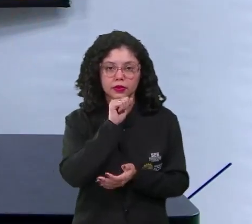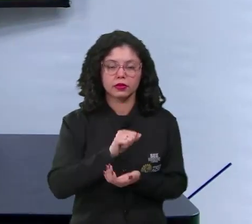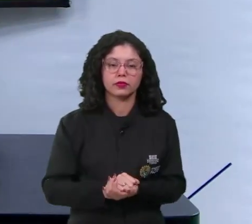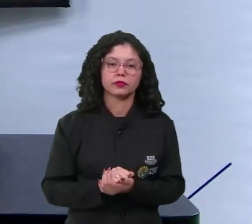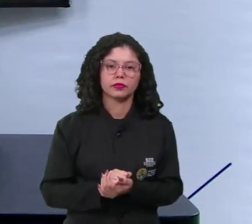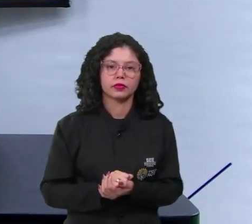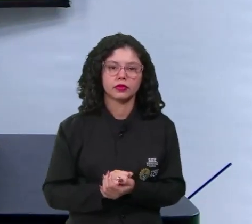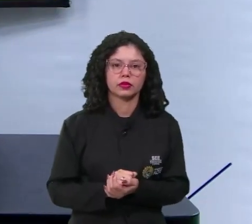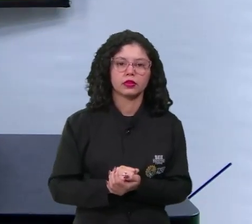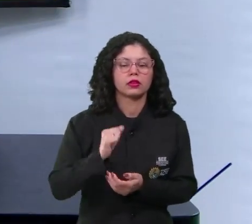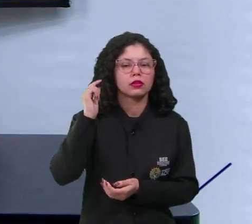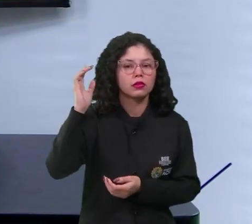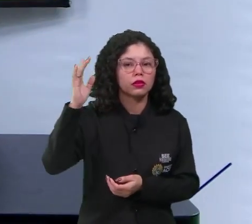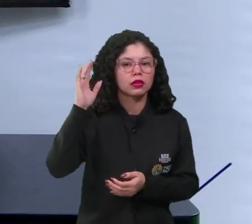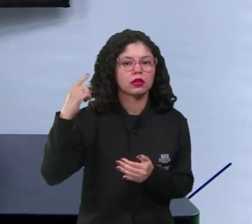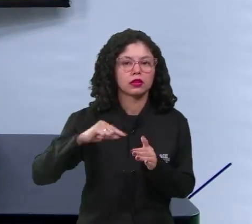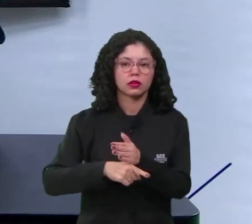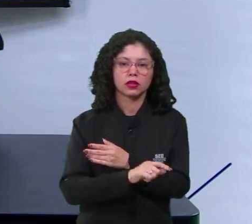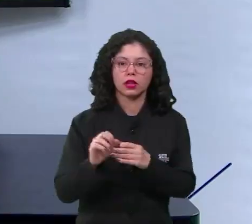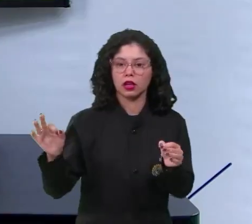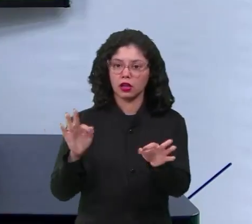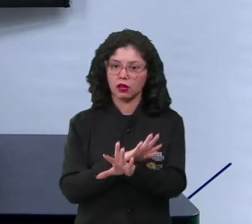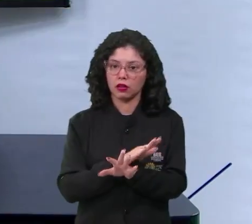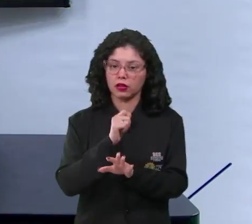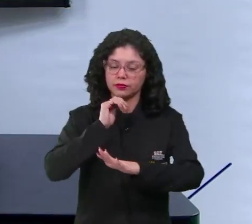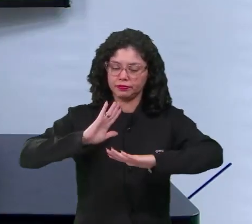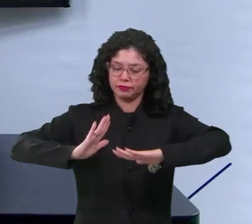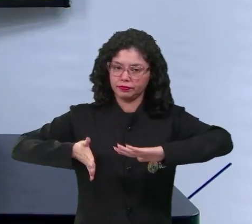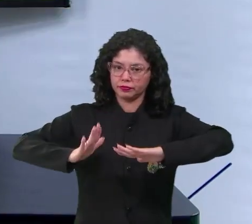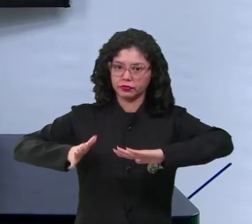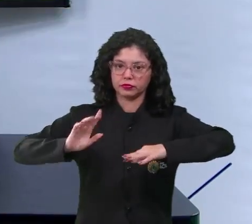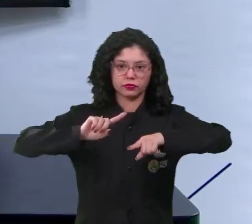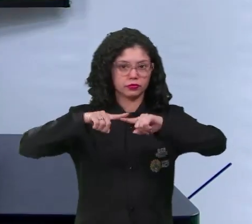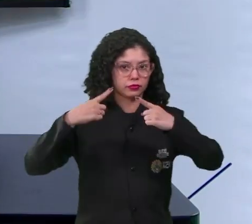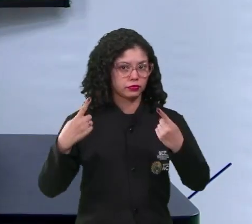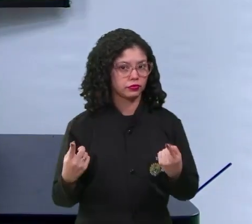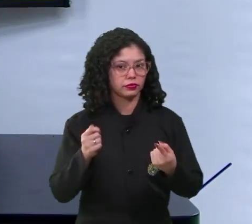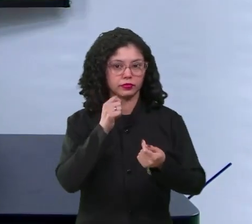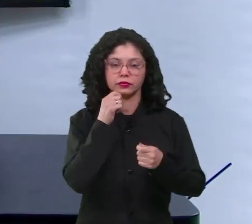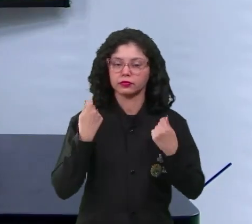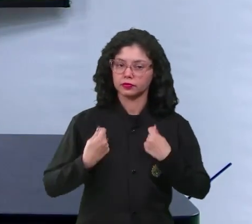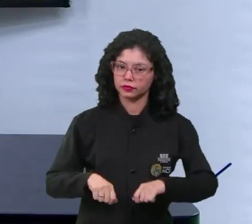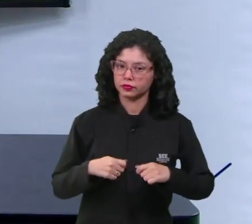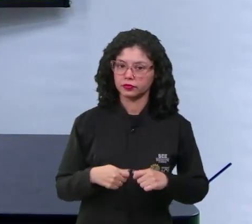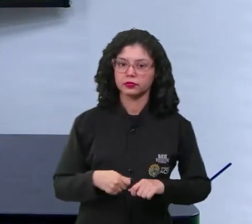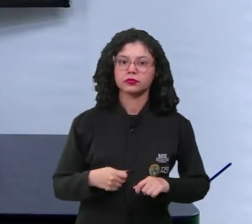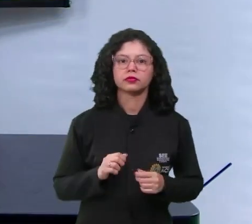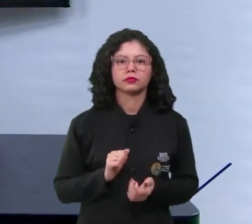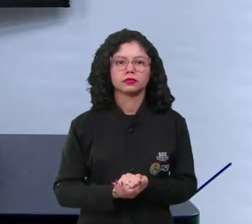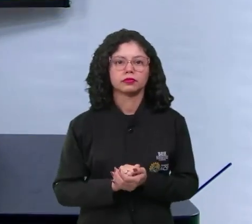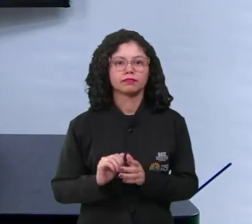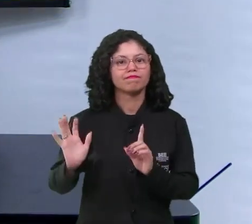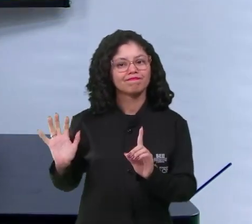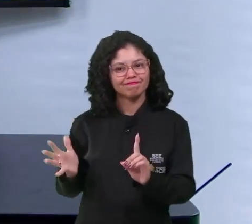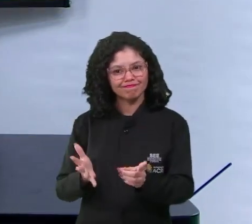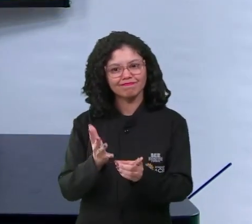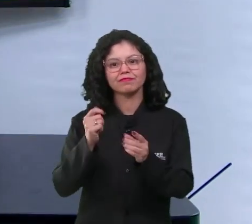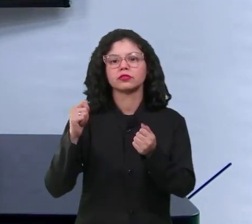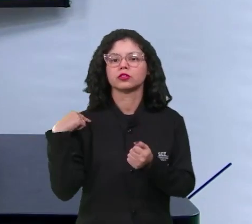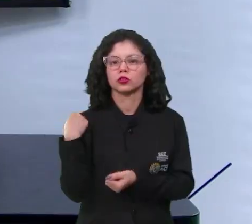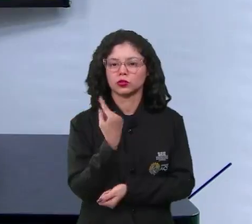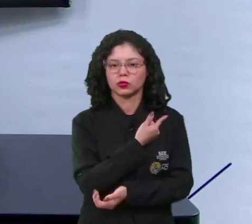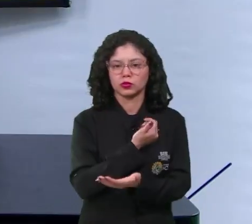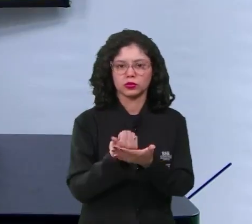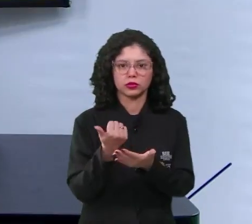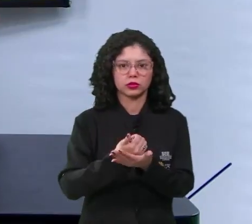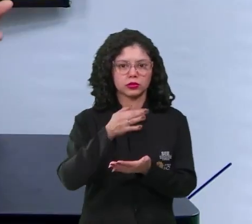essa é uma reflexão profunda, que é contemporânea, mas que ela deve, assim, instigar as nossas ações